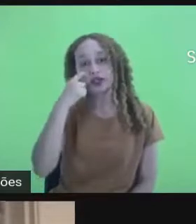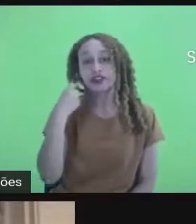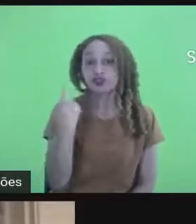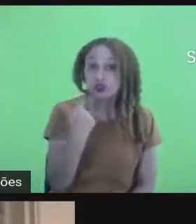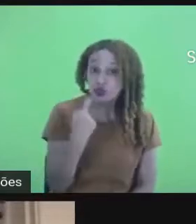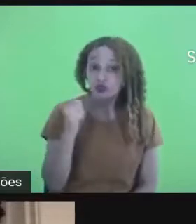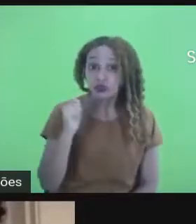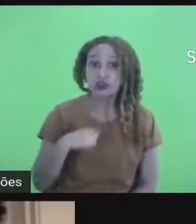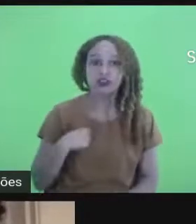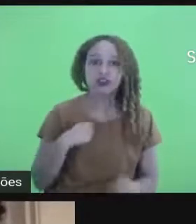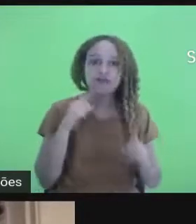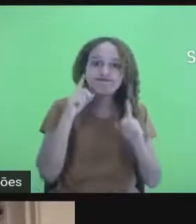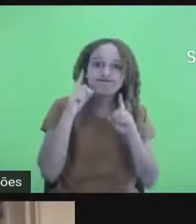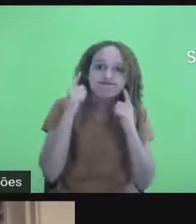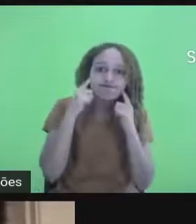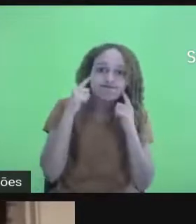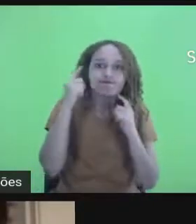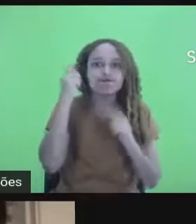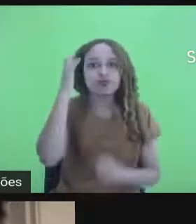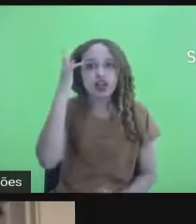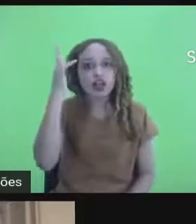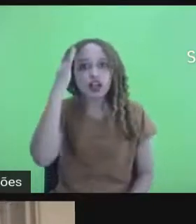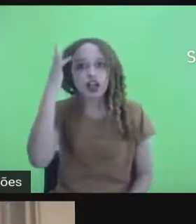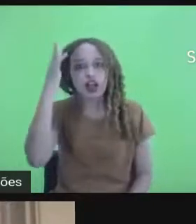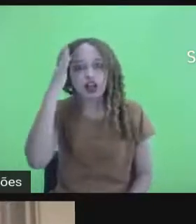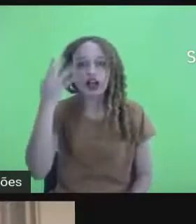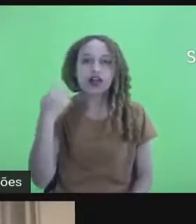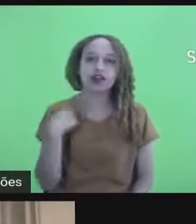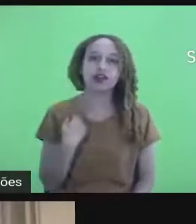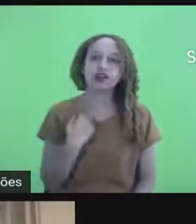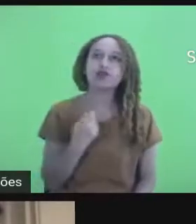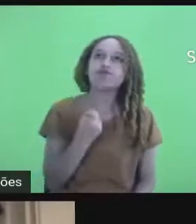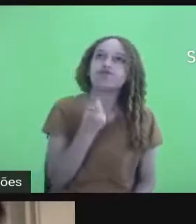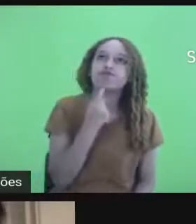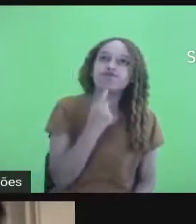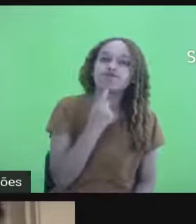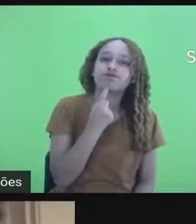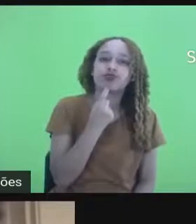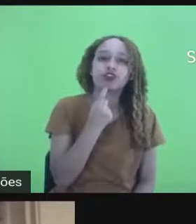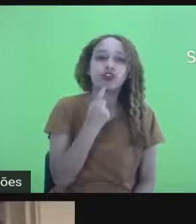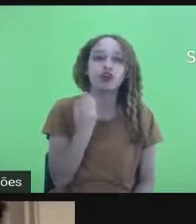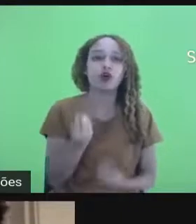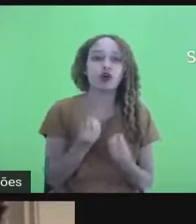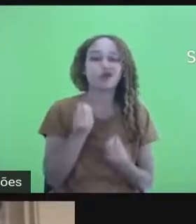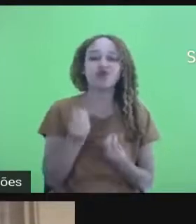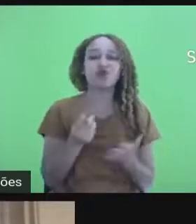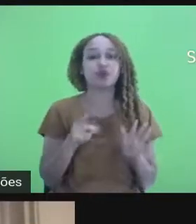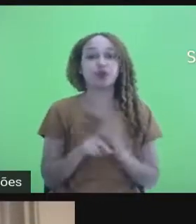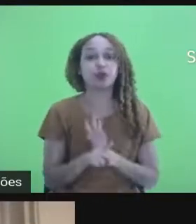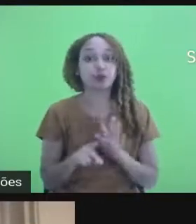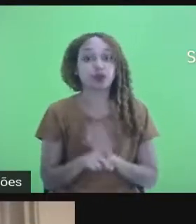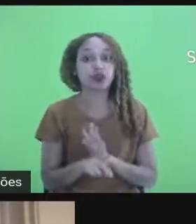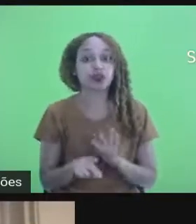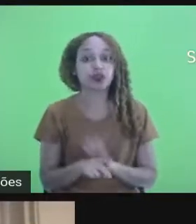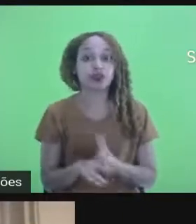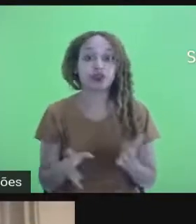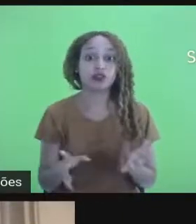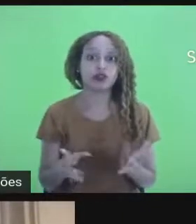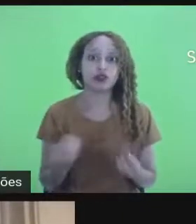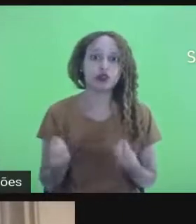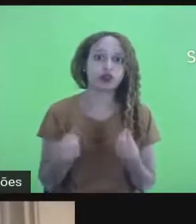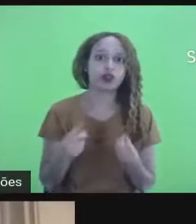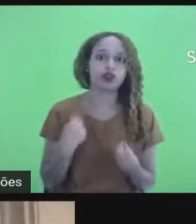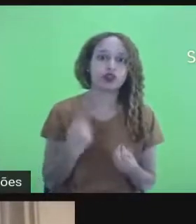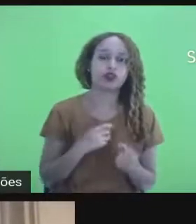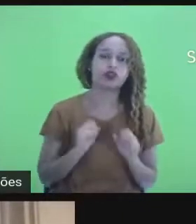provocar quando, diante de perguntas tidas até mesmo no primeiro momento como bobas, né? A gente enfrentaria,